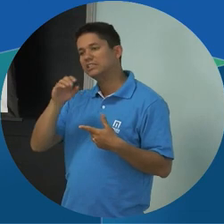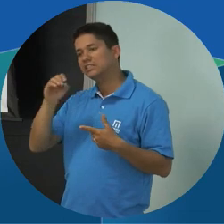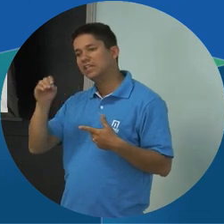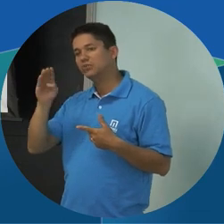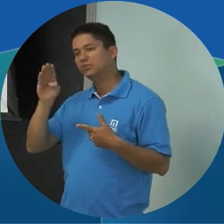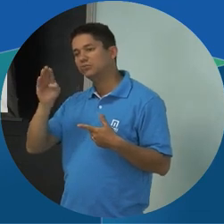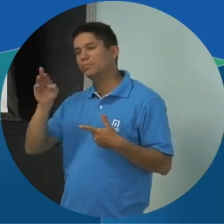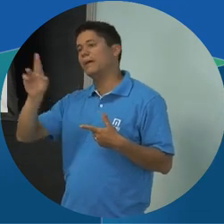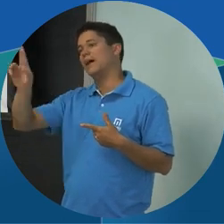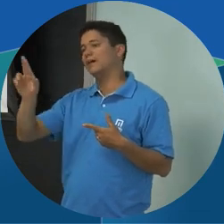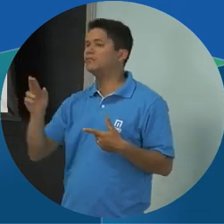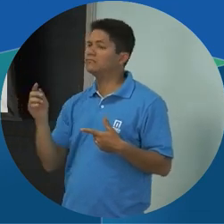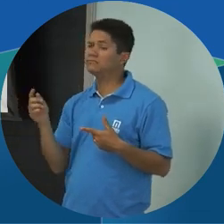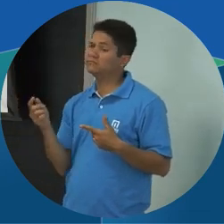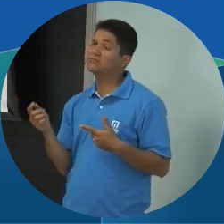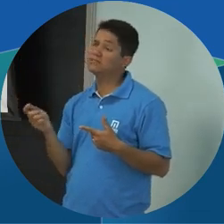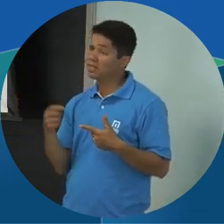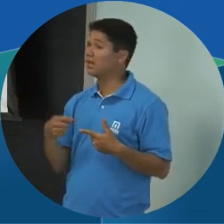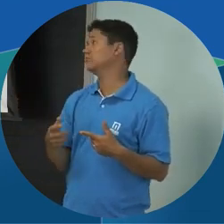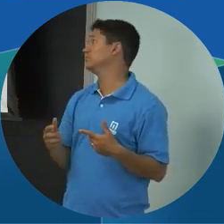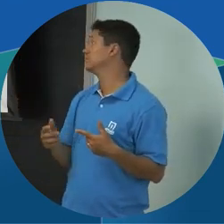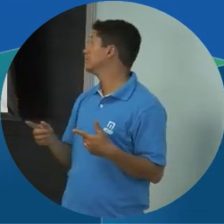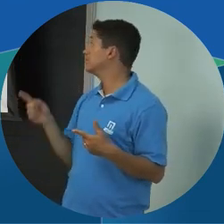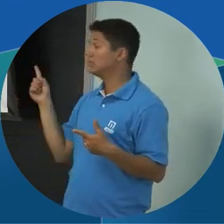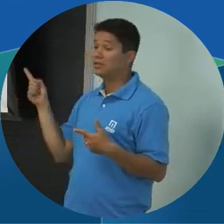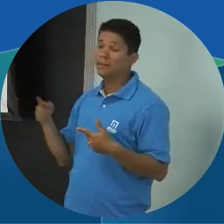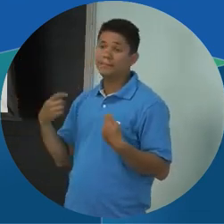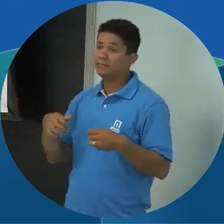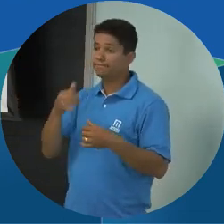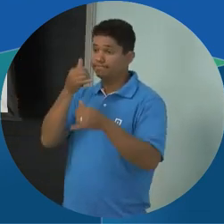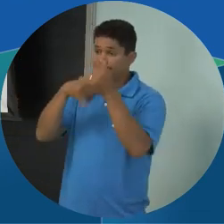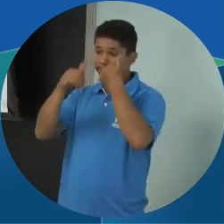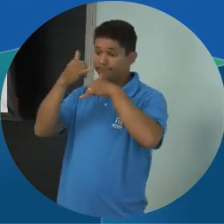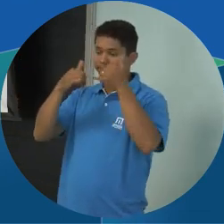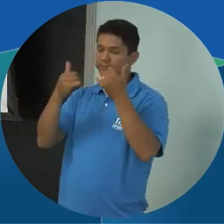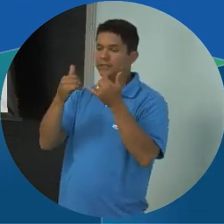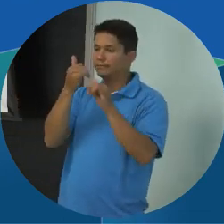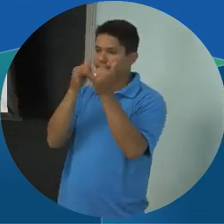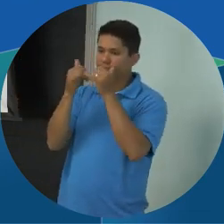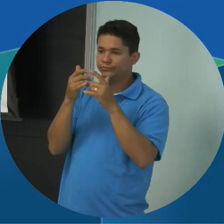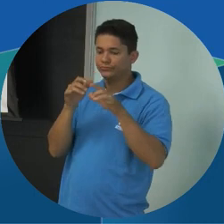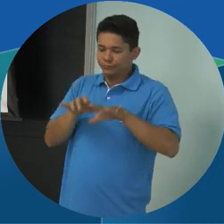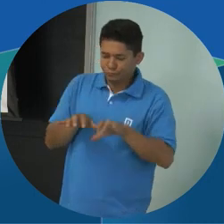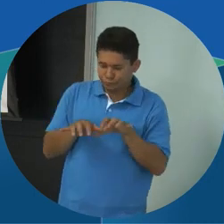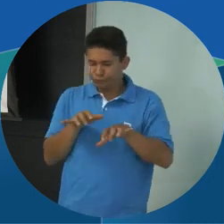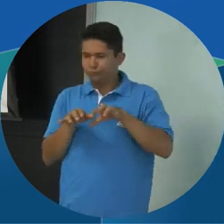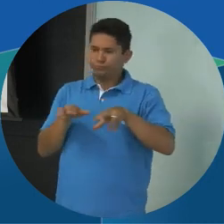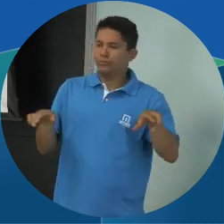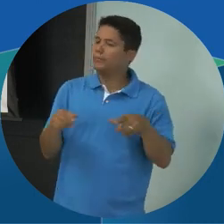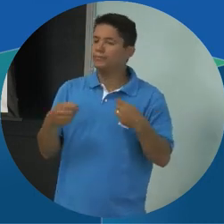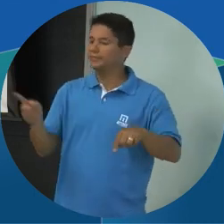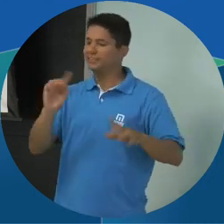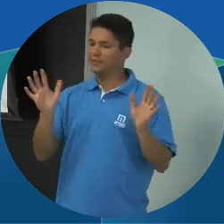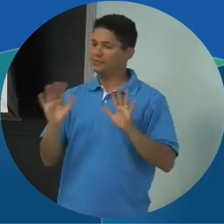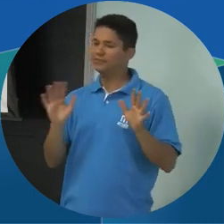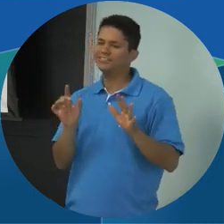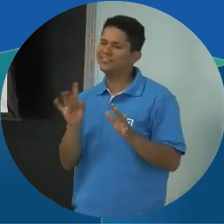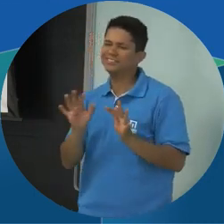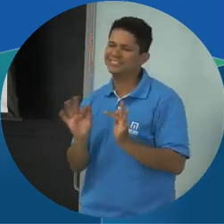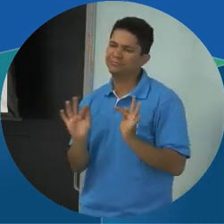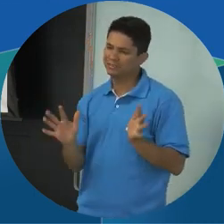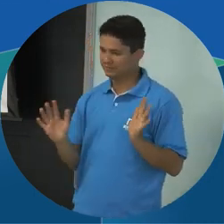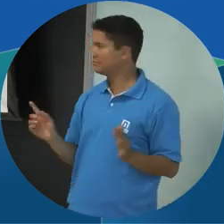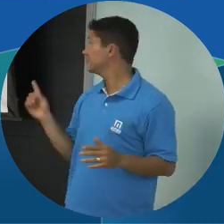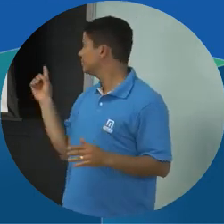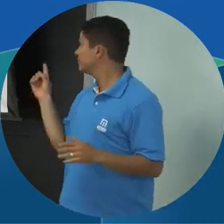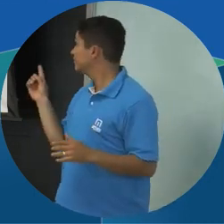não precisa de tanta eletrônica ou de algum acionamento, dispositivo pneumático, para fazer esse